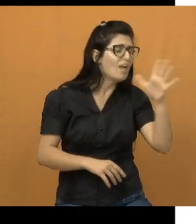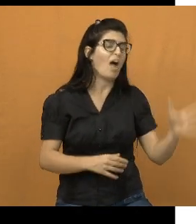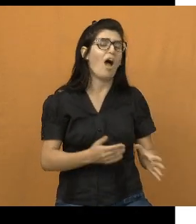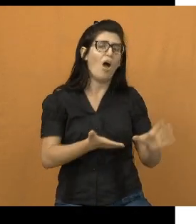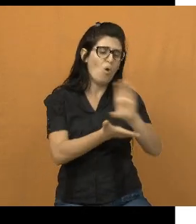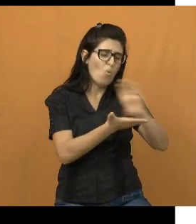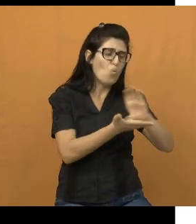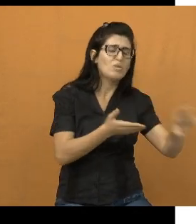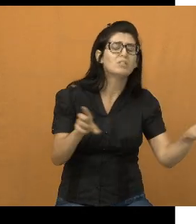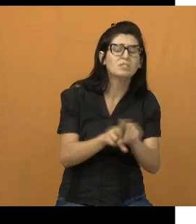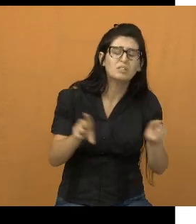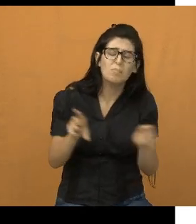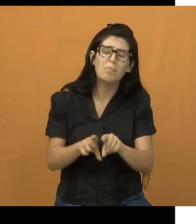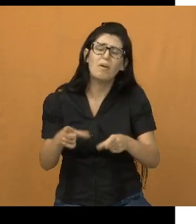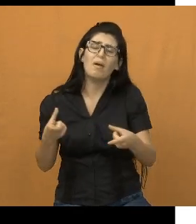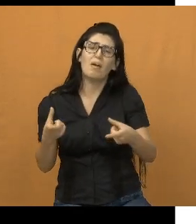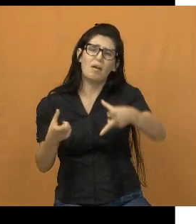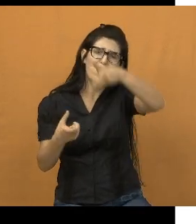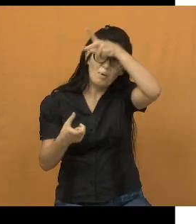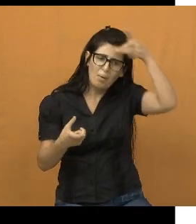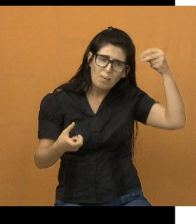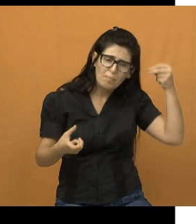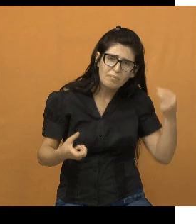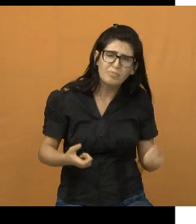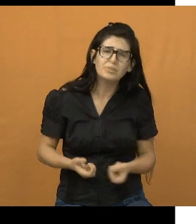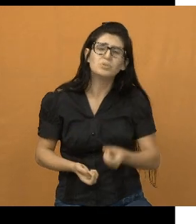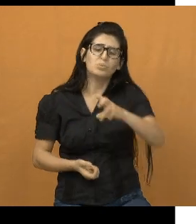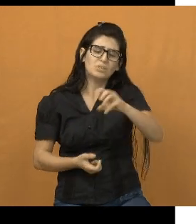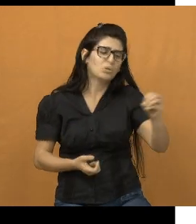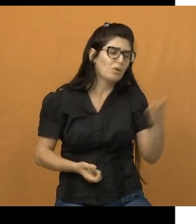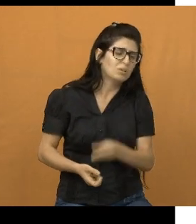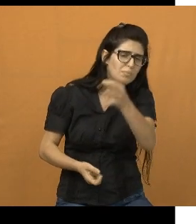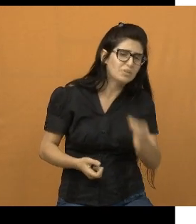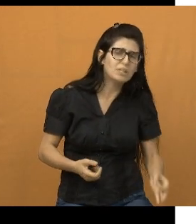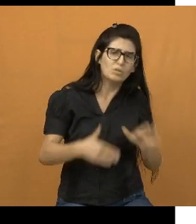próprio. 70% sai dos bolsos da prefeitura.